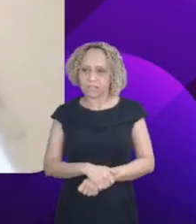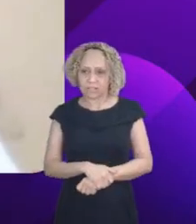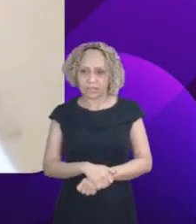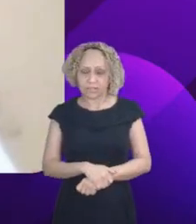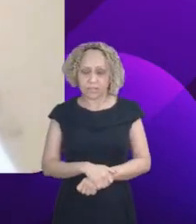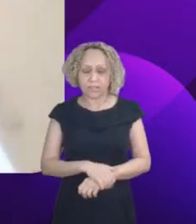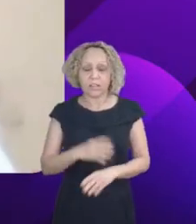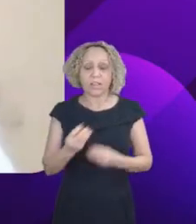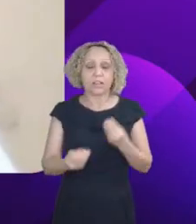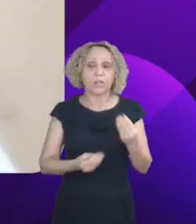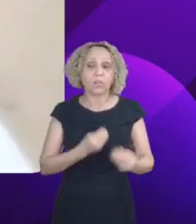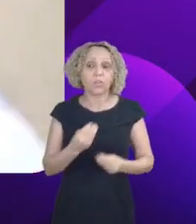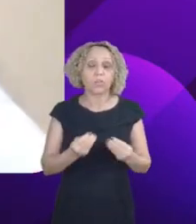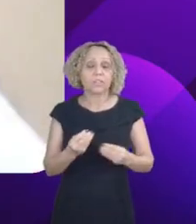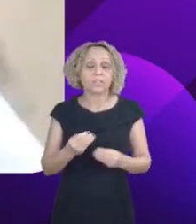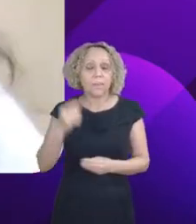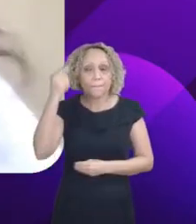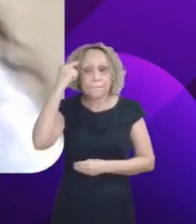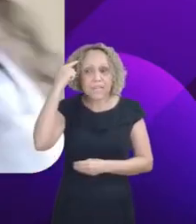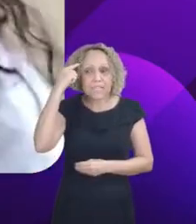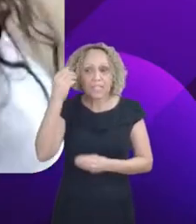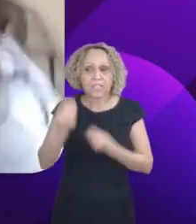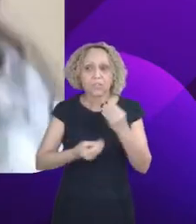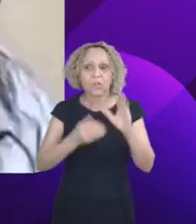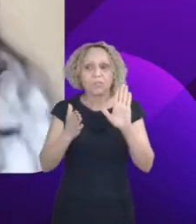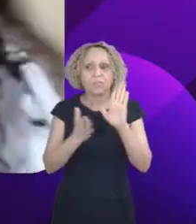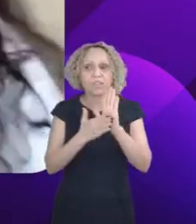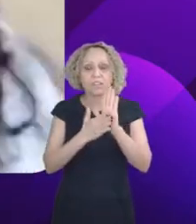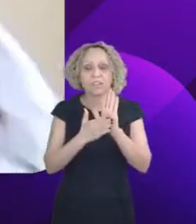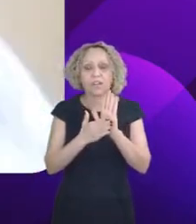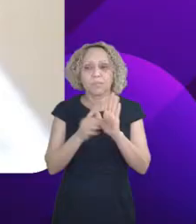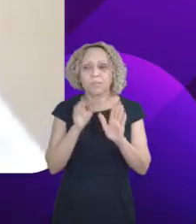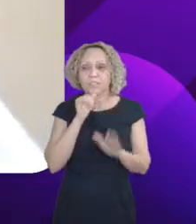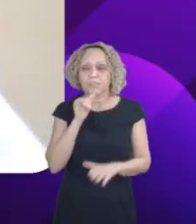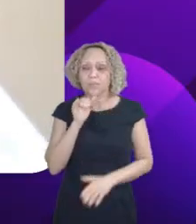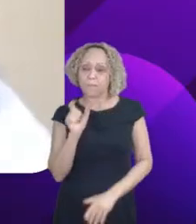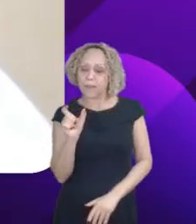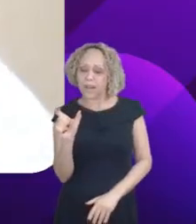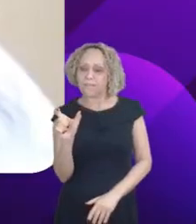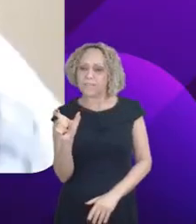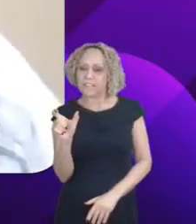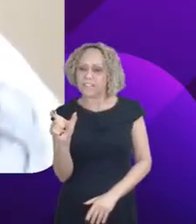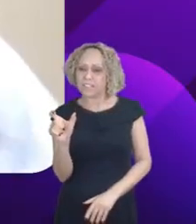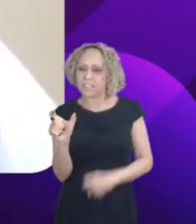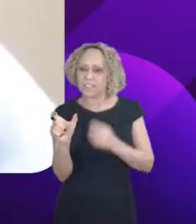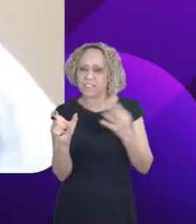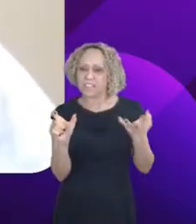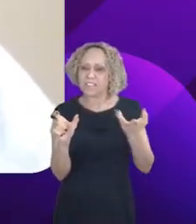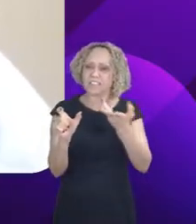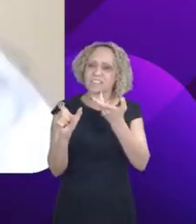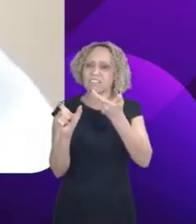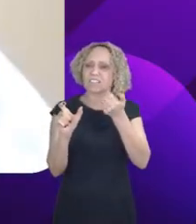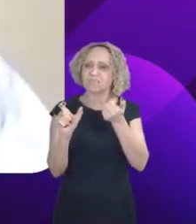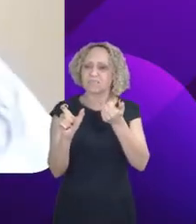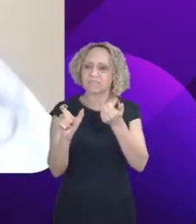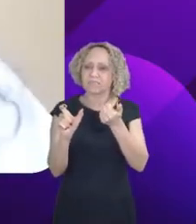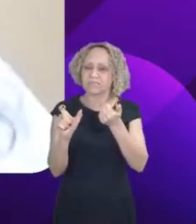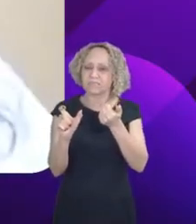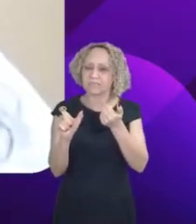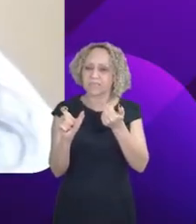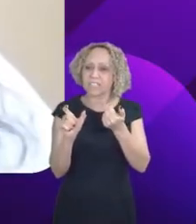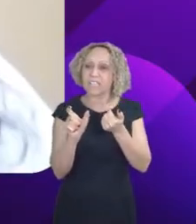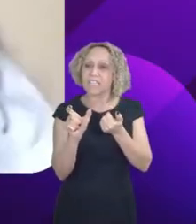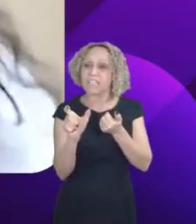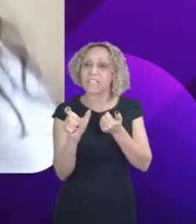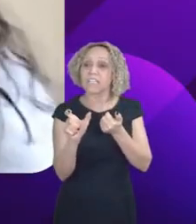fazemos, que construindo, é pensando e pautando nossas ações de uma palavrinha mágica. No neologismo que alguns querem fazer e pensar que é